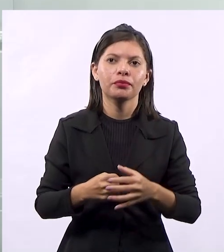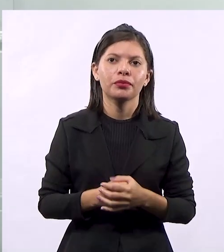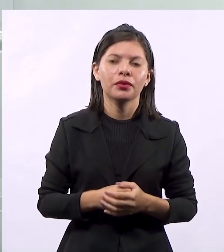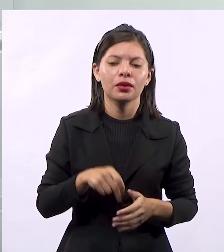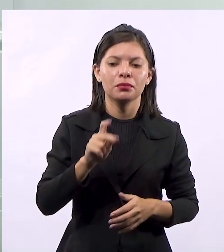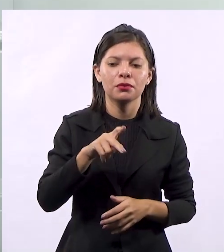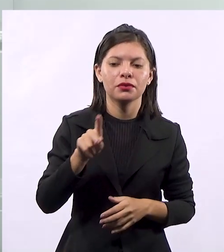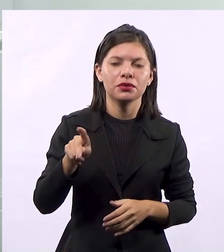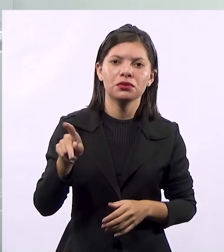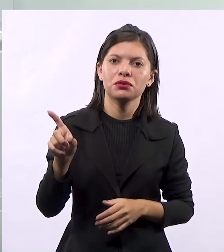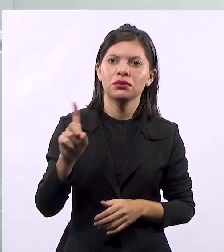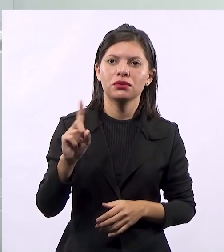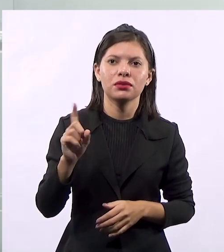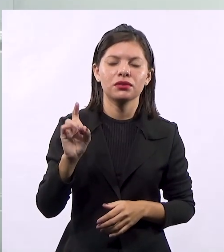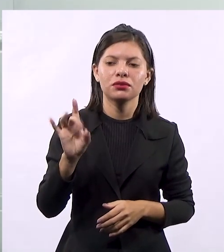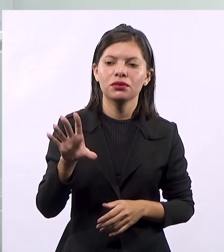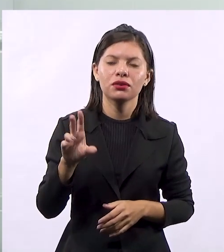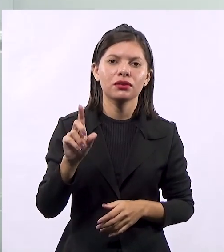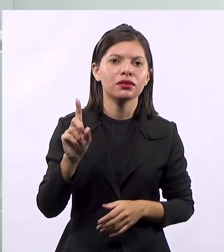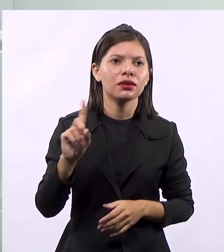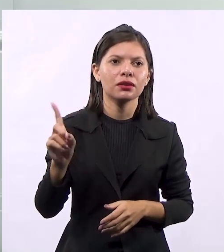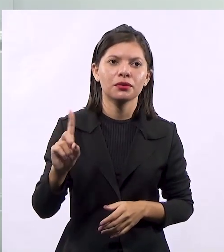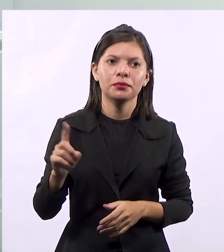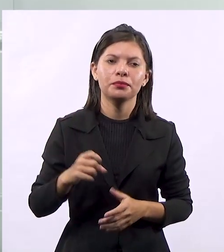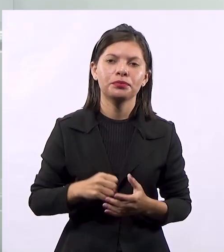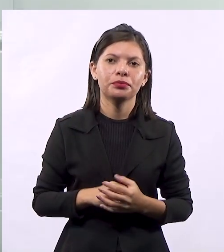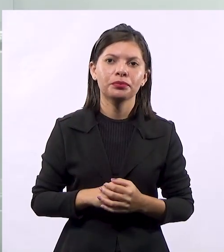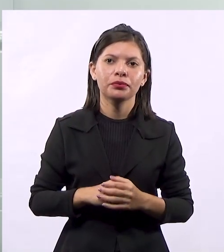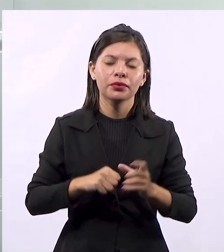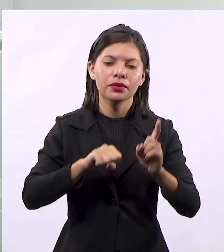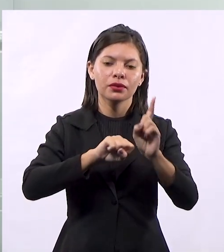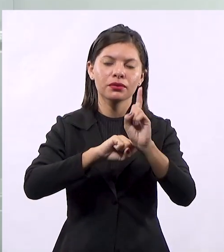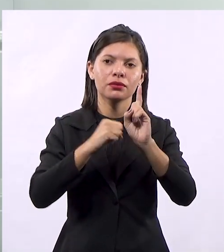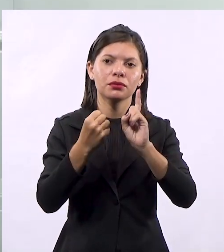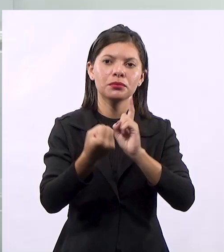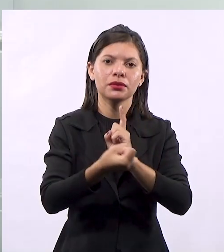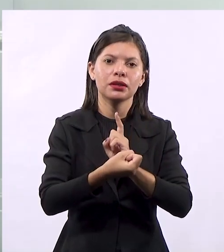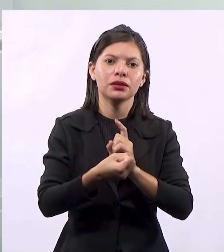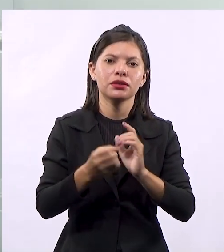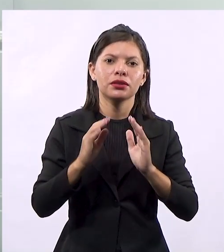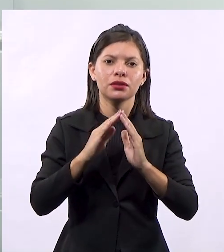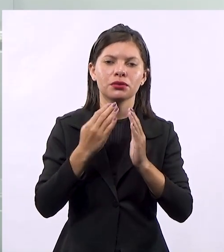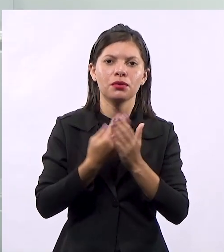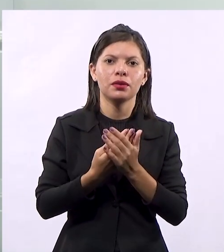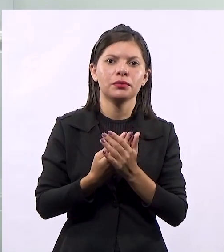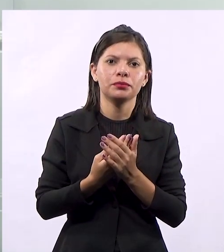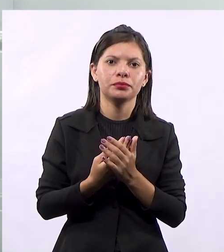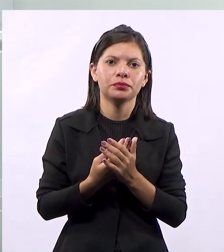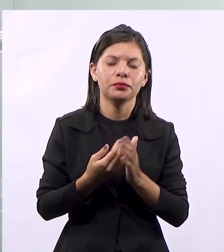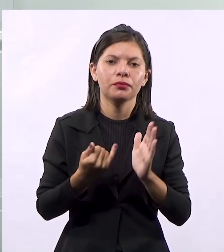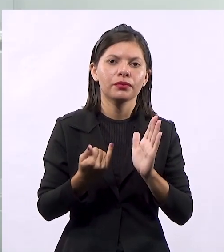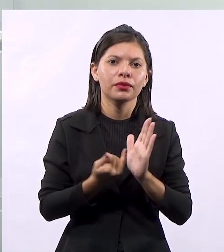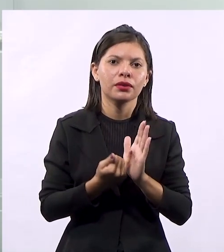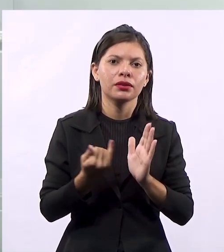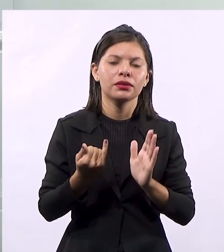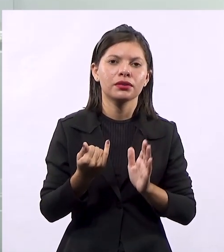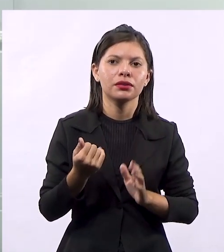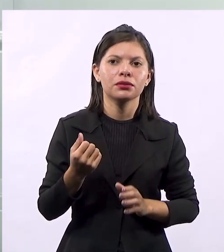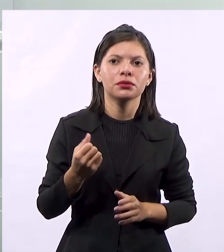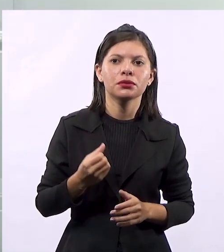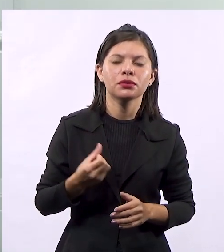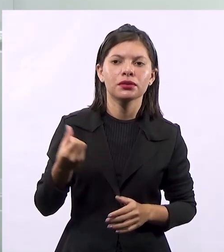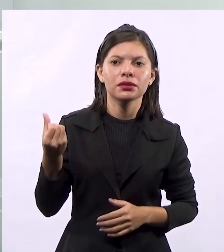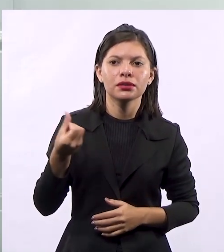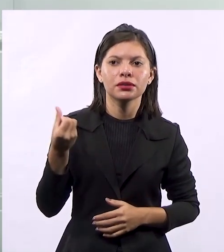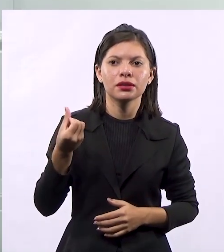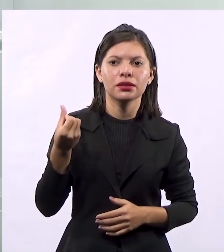educação. Todos eles participam e colaboram do processo educativo. Portanto, não é só o professor, mas sim o